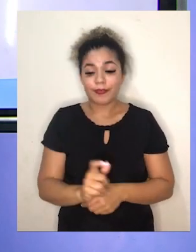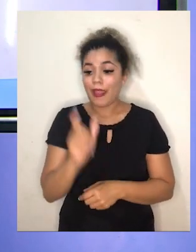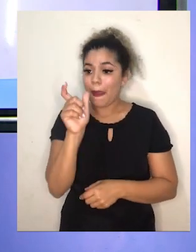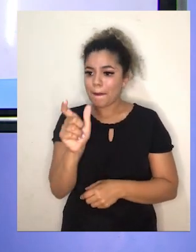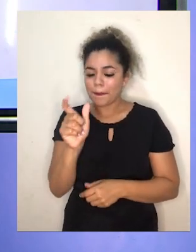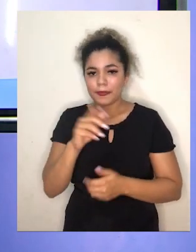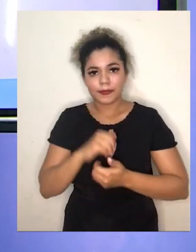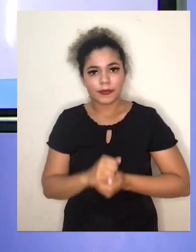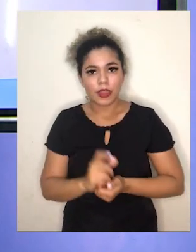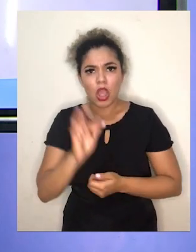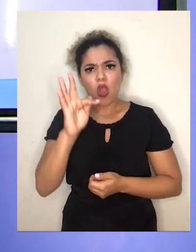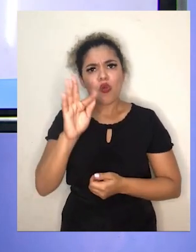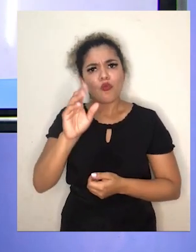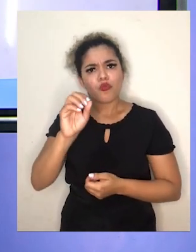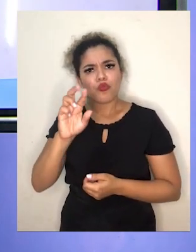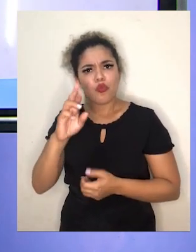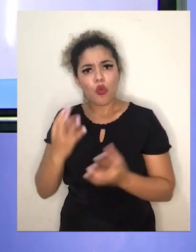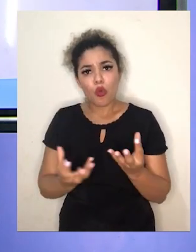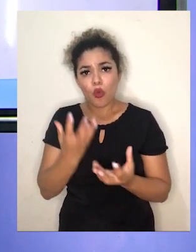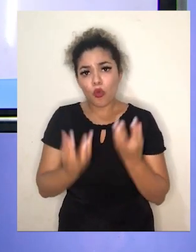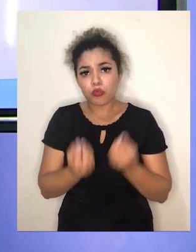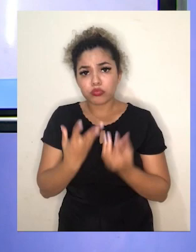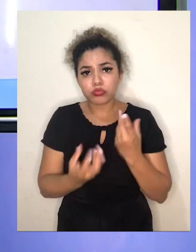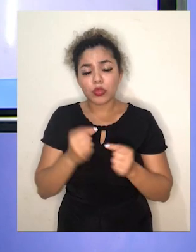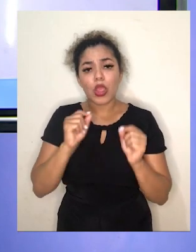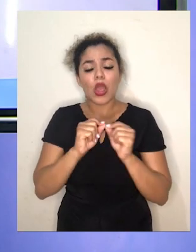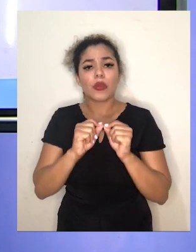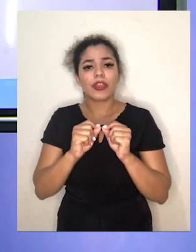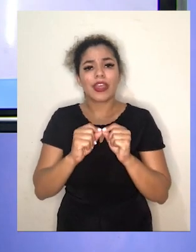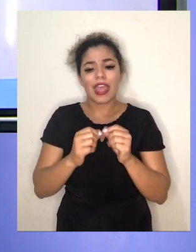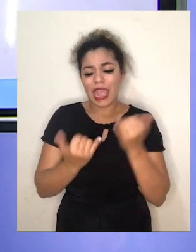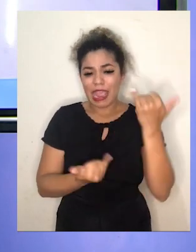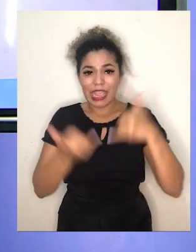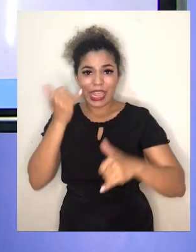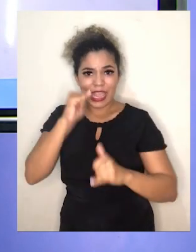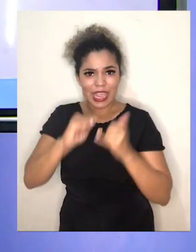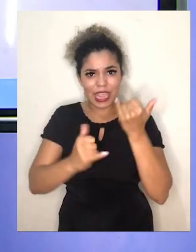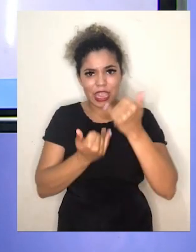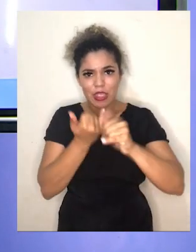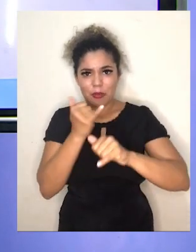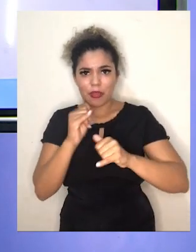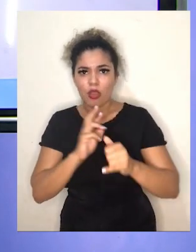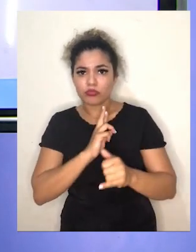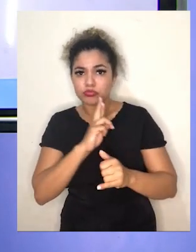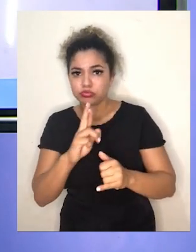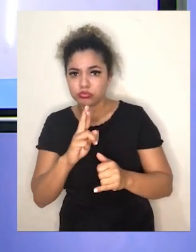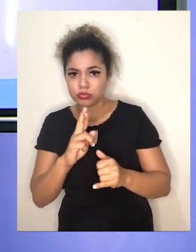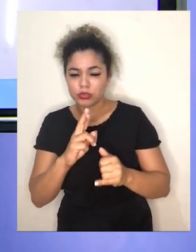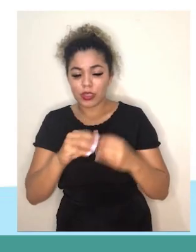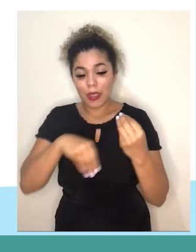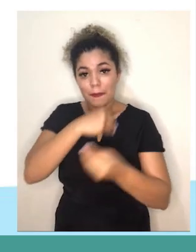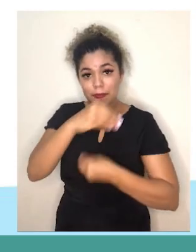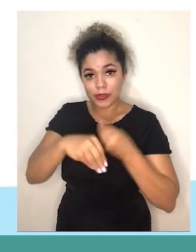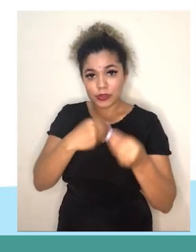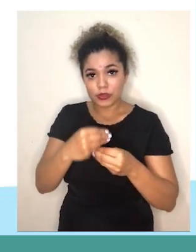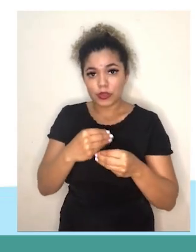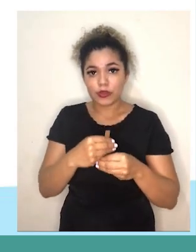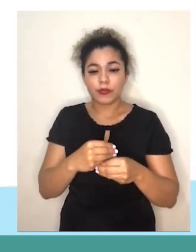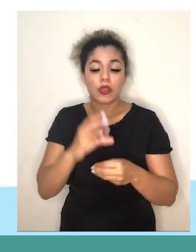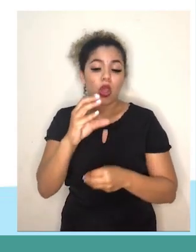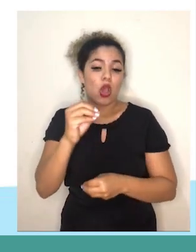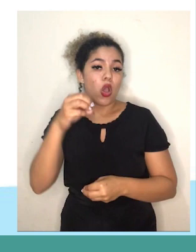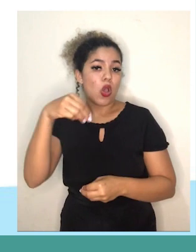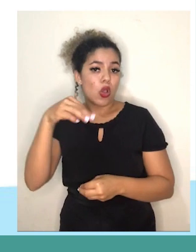só, fogo é o resultado de uma reação química em cadeia entre os seguintes elementos: